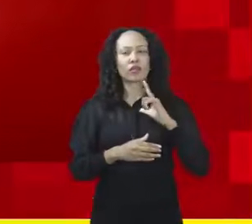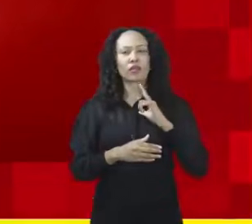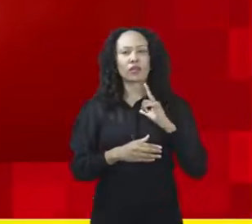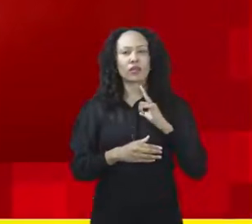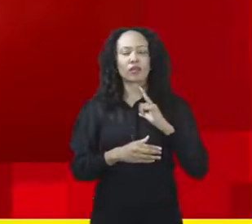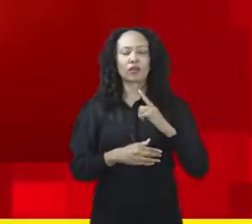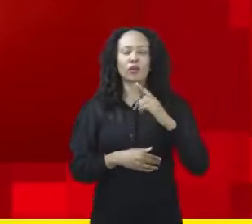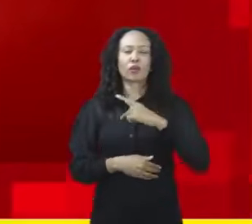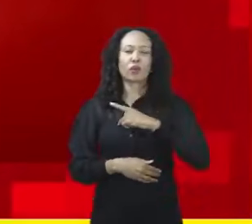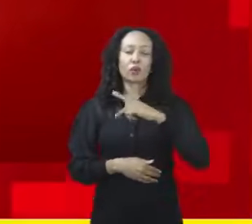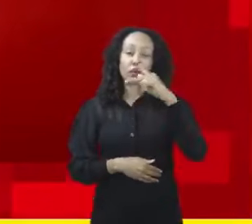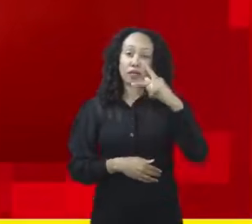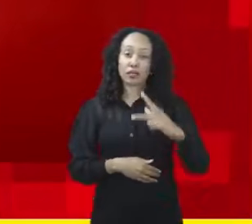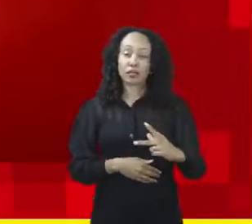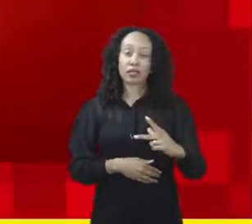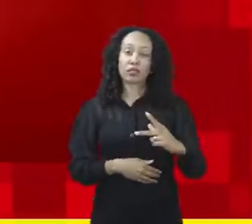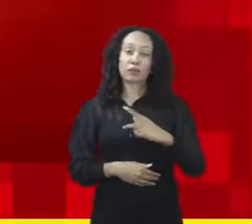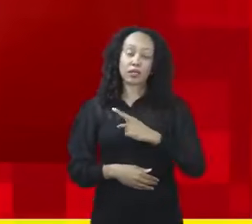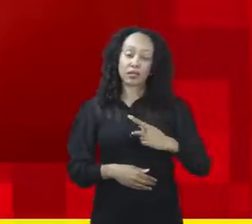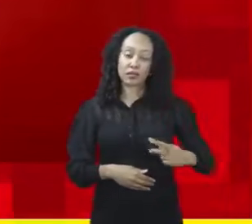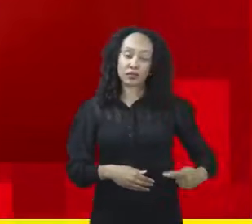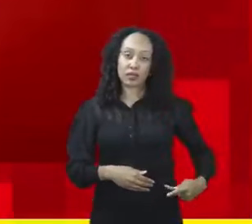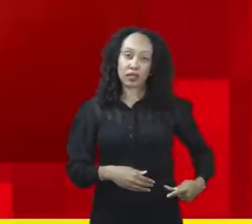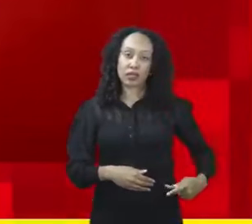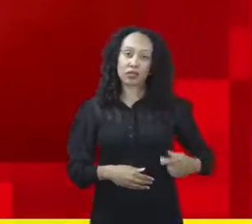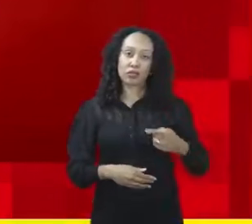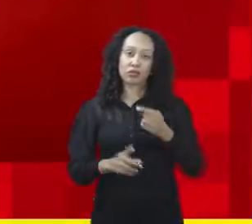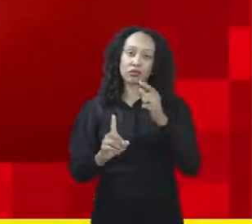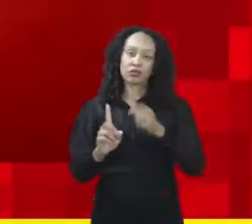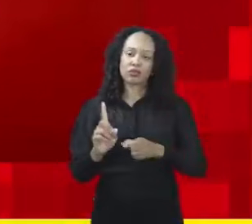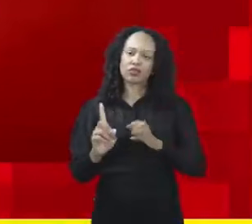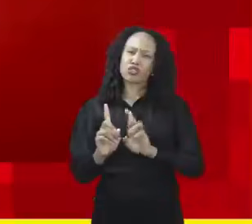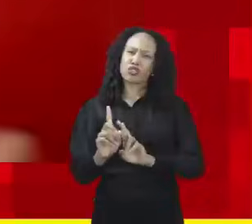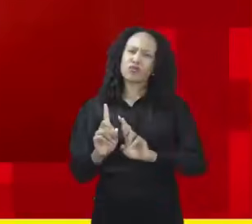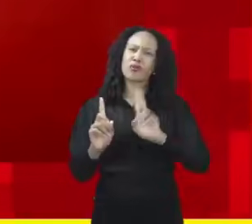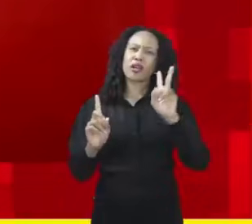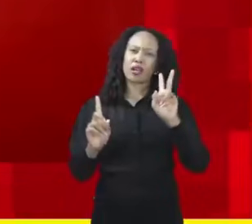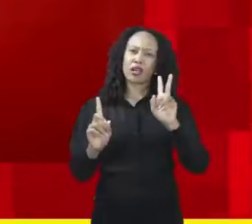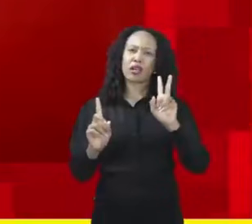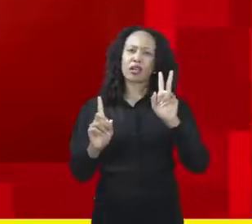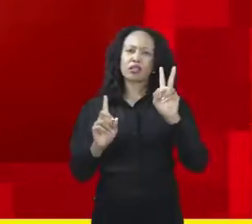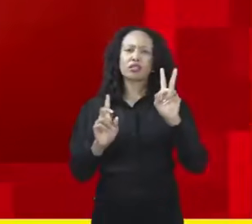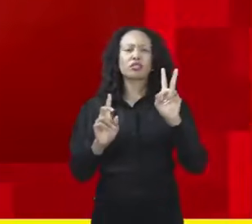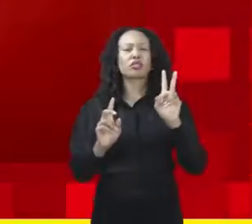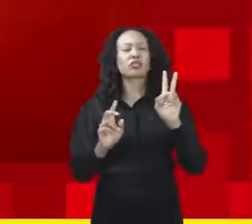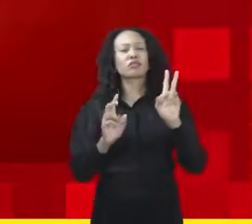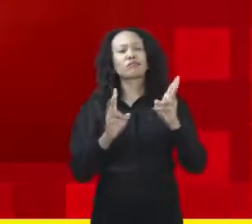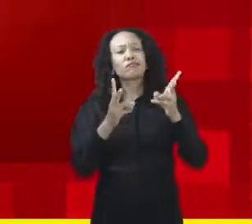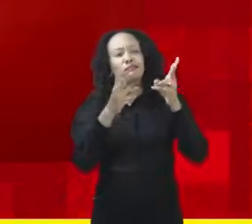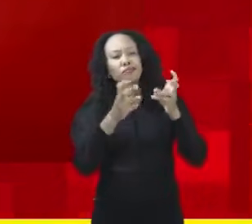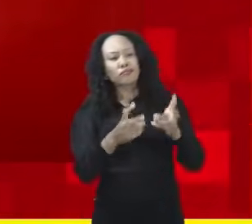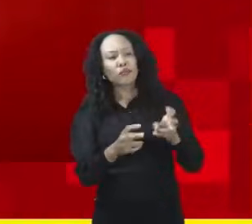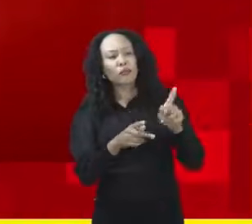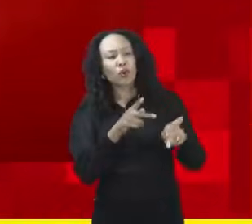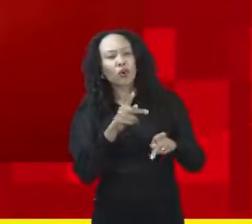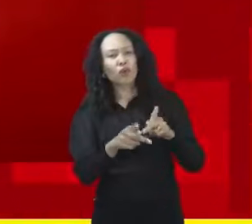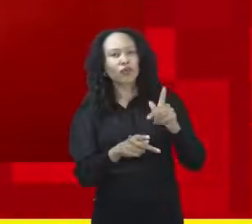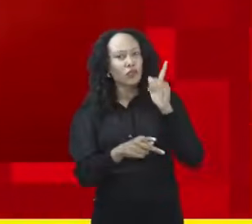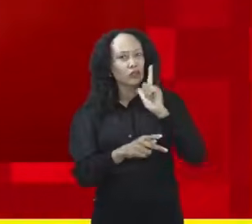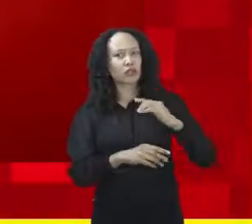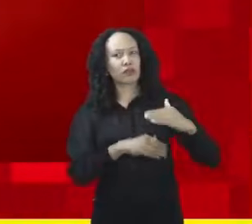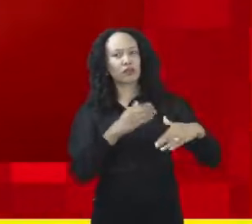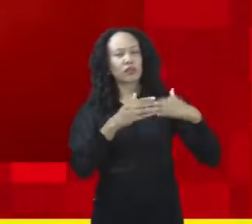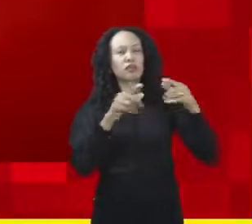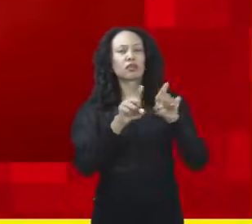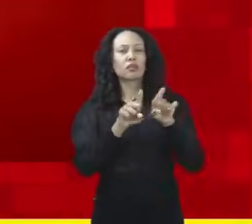um presidente que tem um impacto totalmente diferente, que um olhar para o povo, que a gente tem avançado, mas que também a